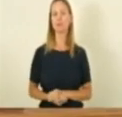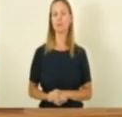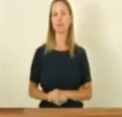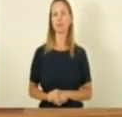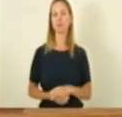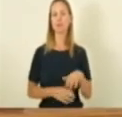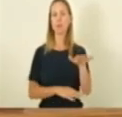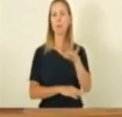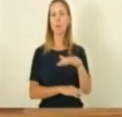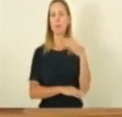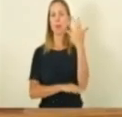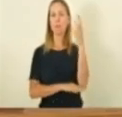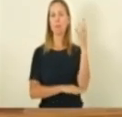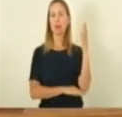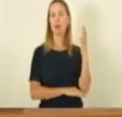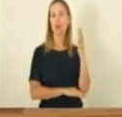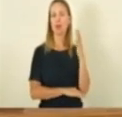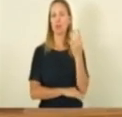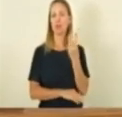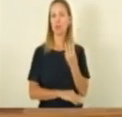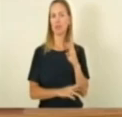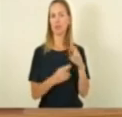Meio Ambiente, 3.